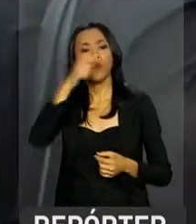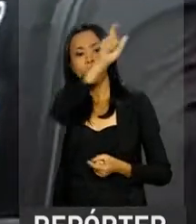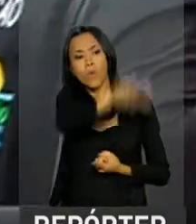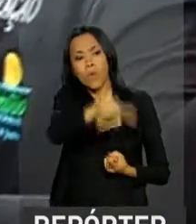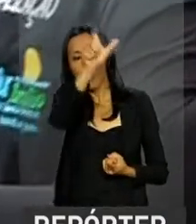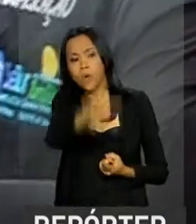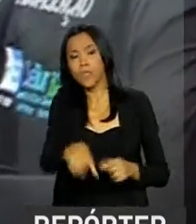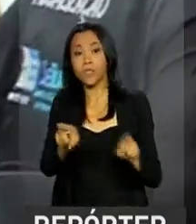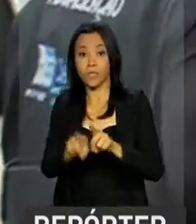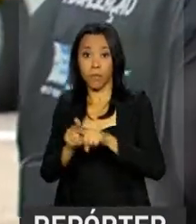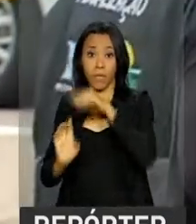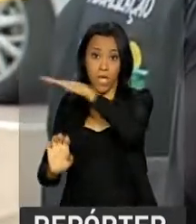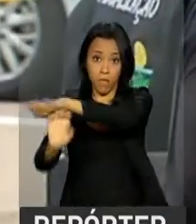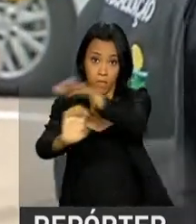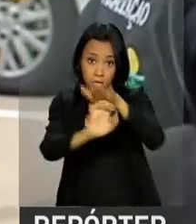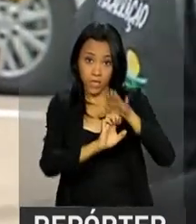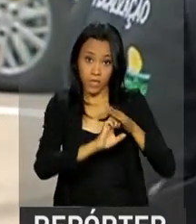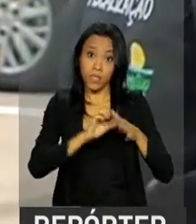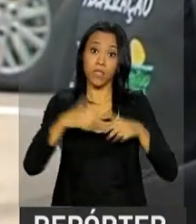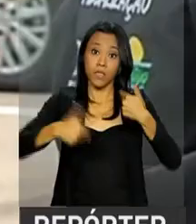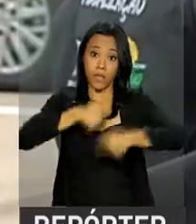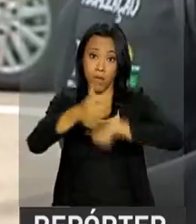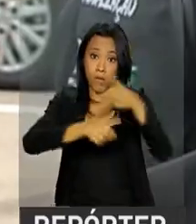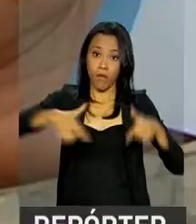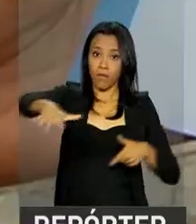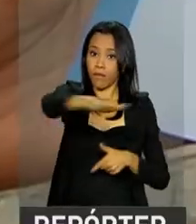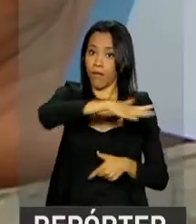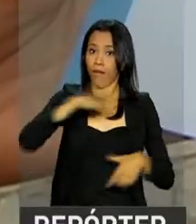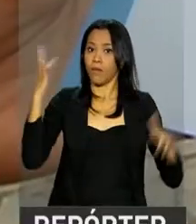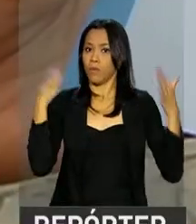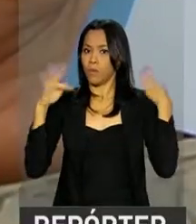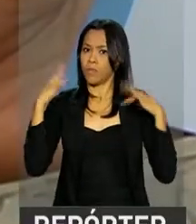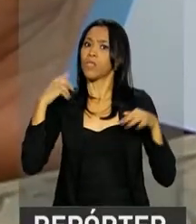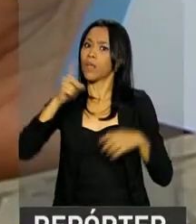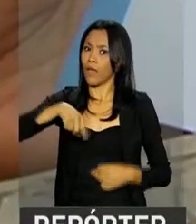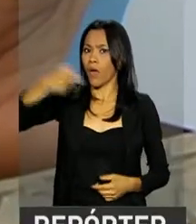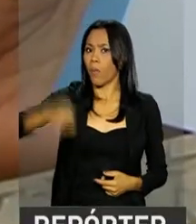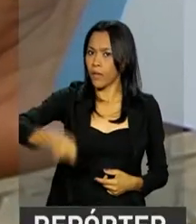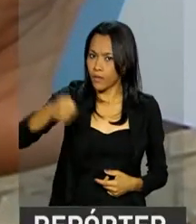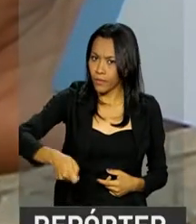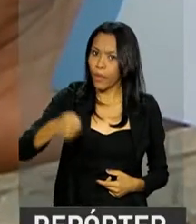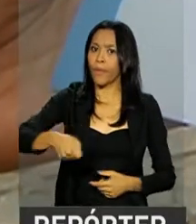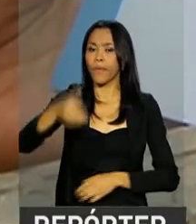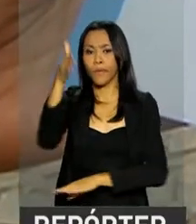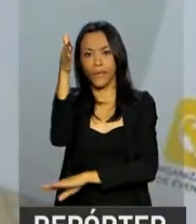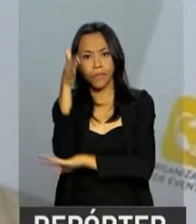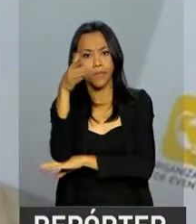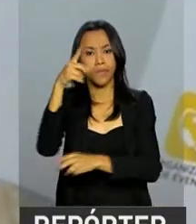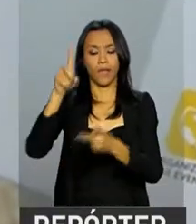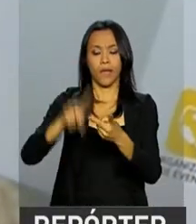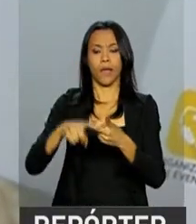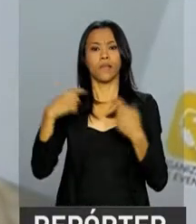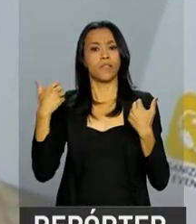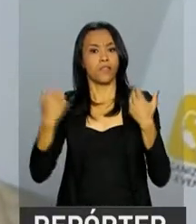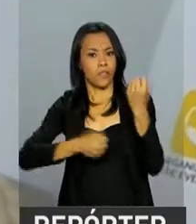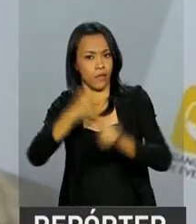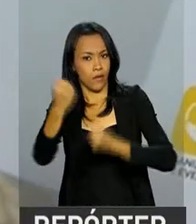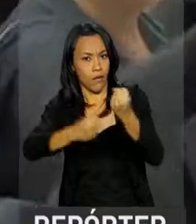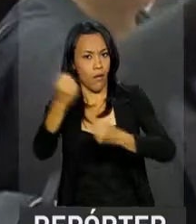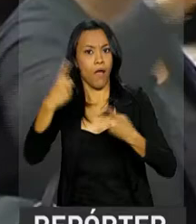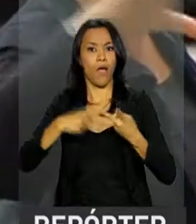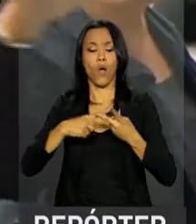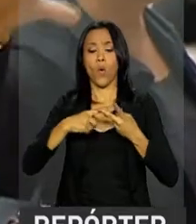que atuam no setor turístico e que é obrigatório para as empresas de hospedagem, transporte, organização de